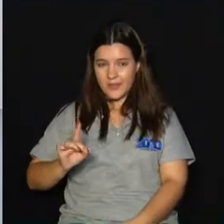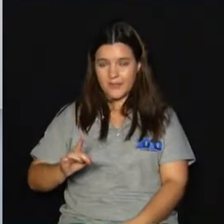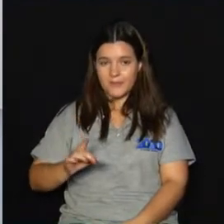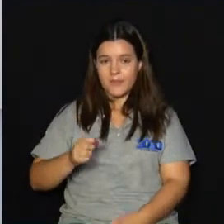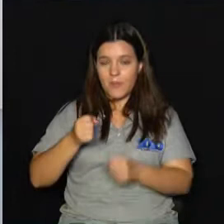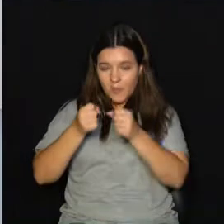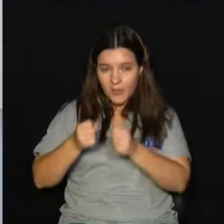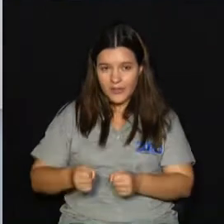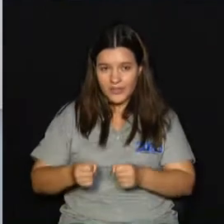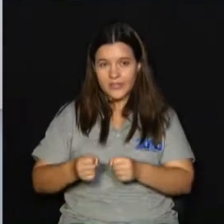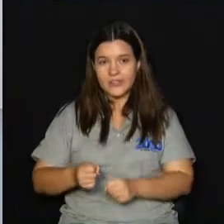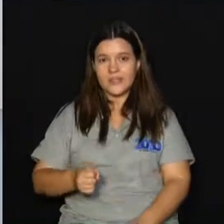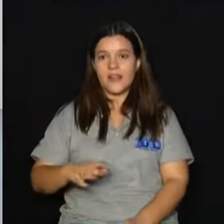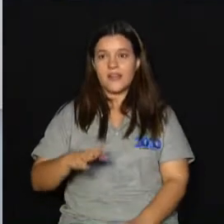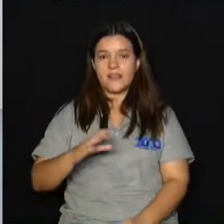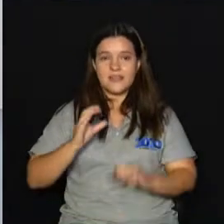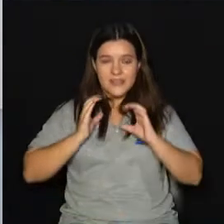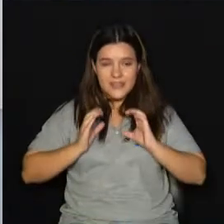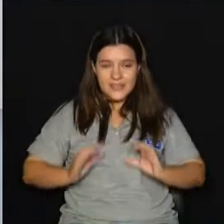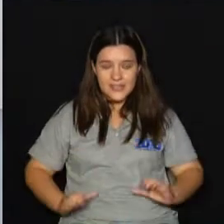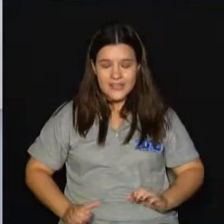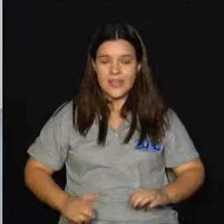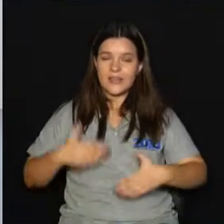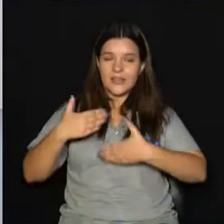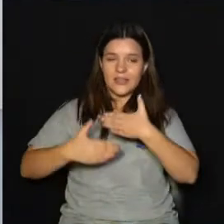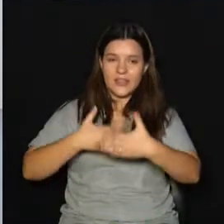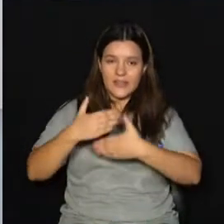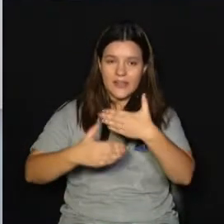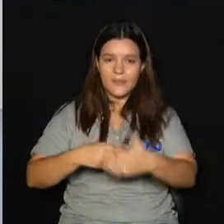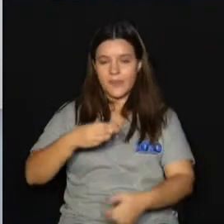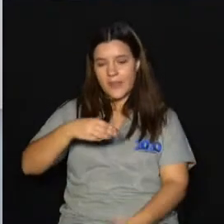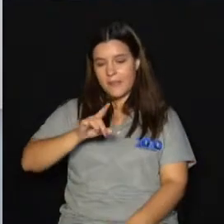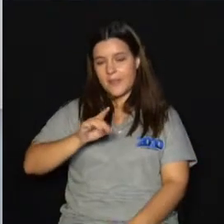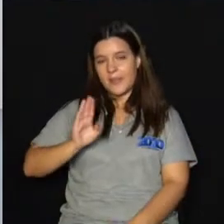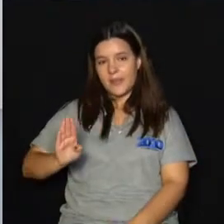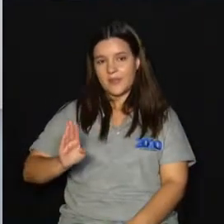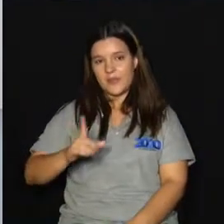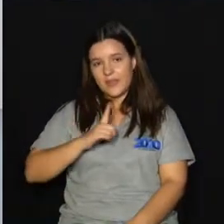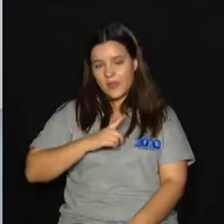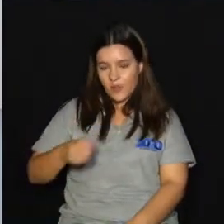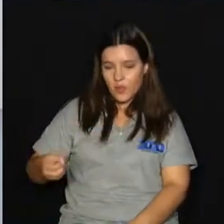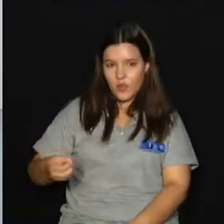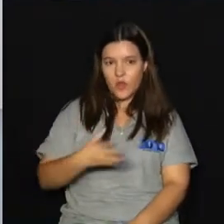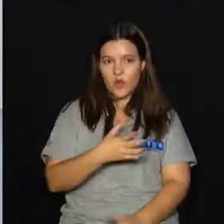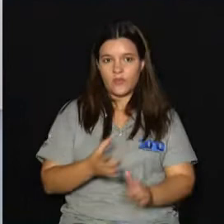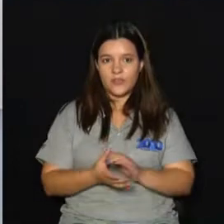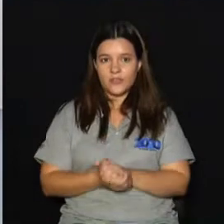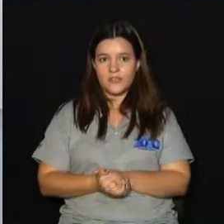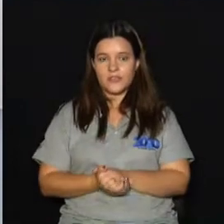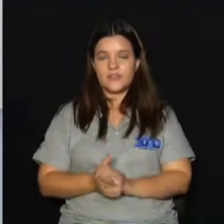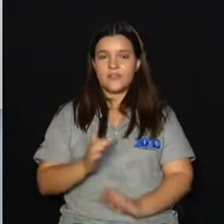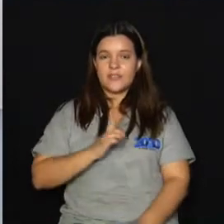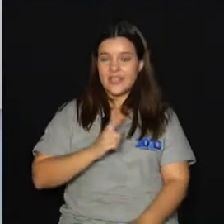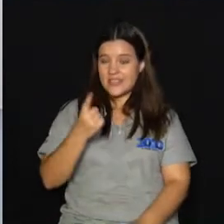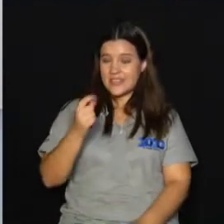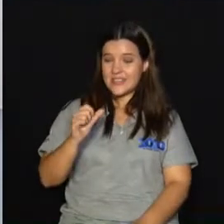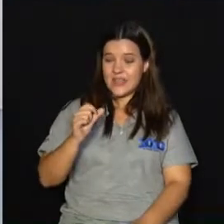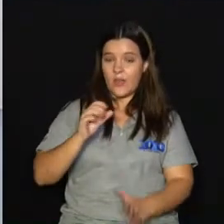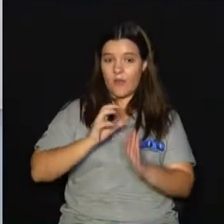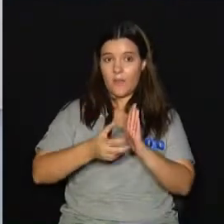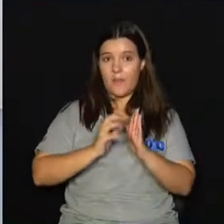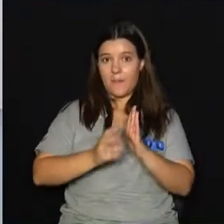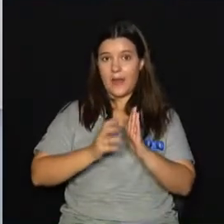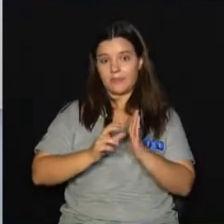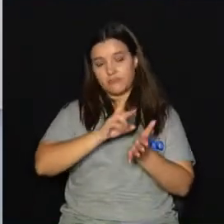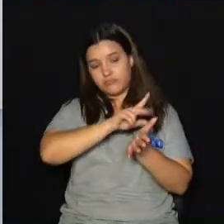Podemos, Cidadania, Avante, MDB e o Novo. Então, serão 19 siglas a partir do